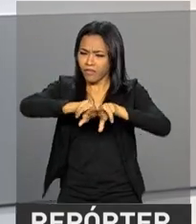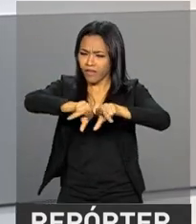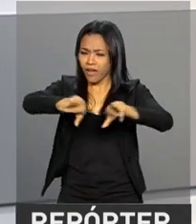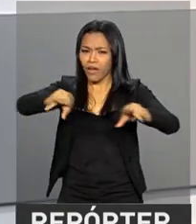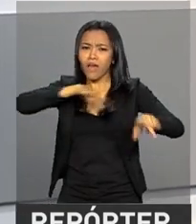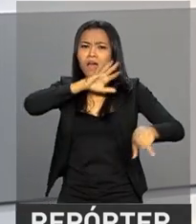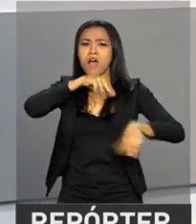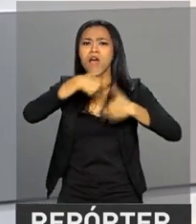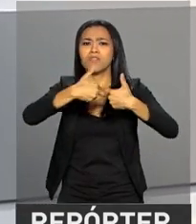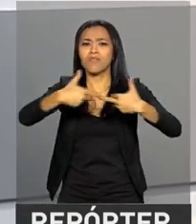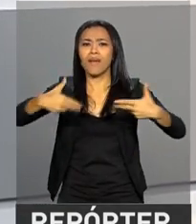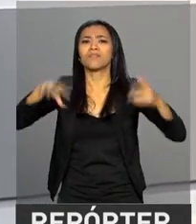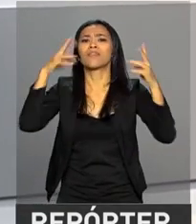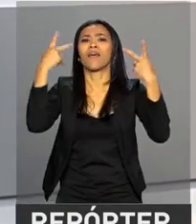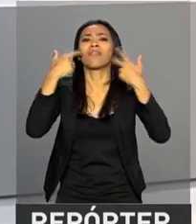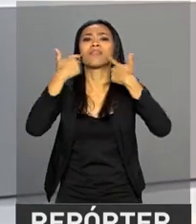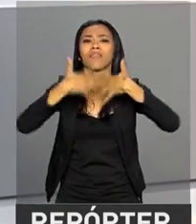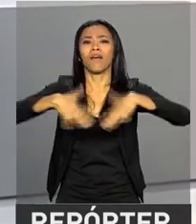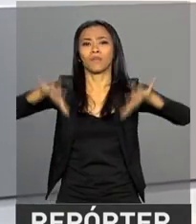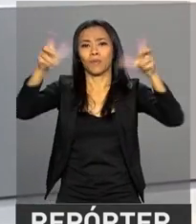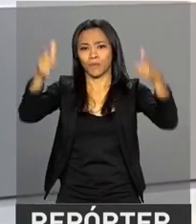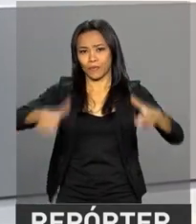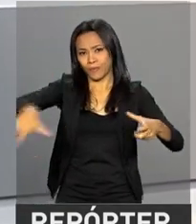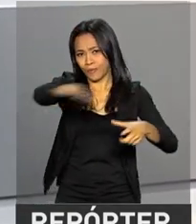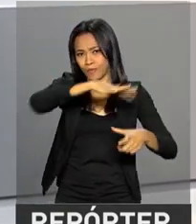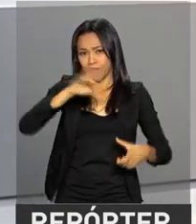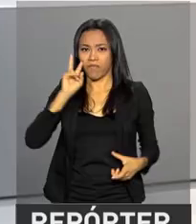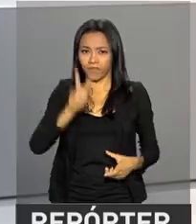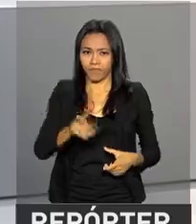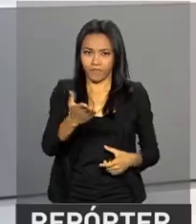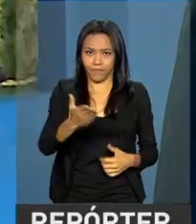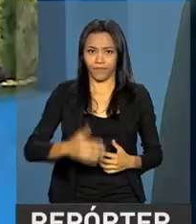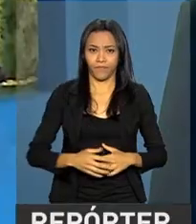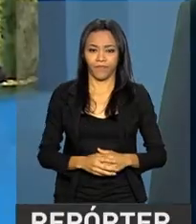da Amazônia. As informações com o repórter Paulo La Sálvia.